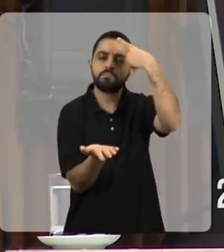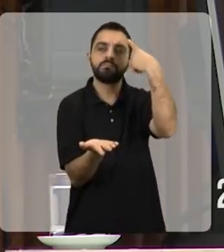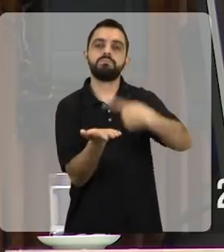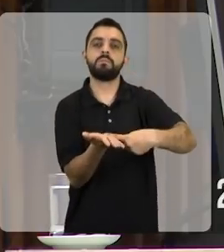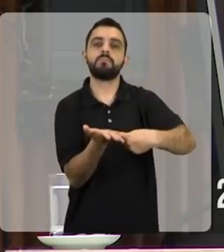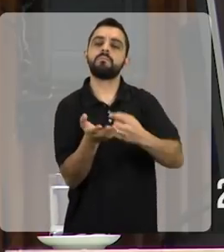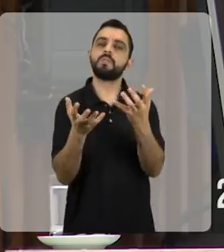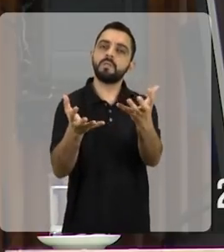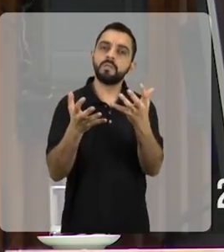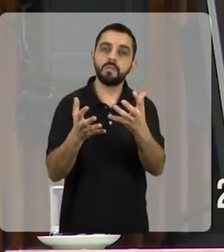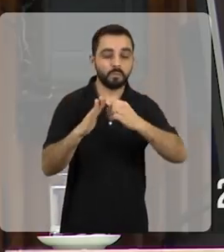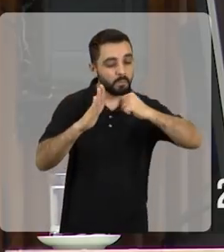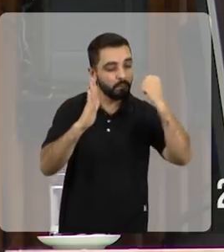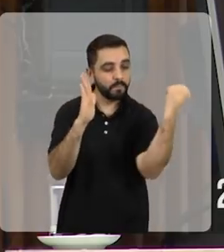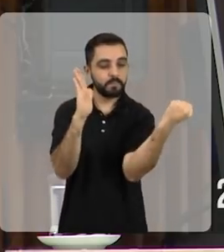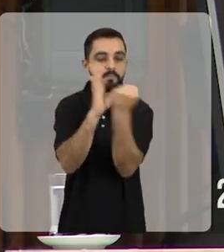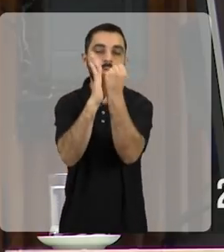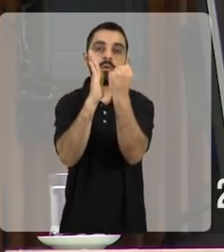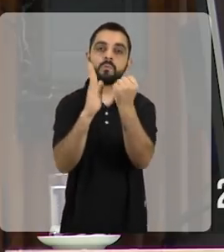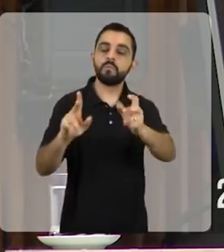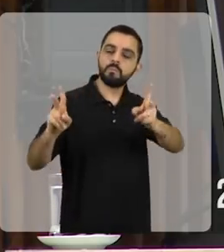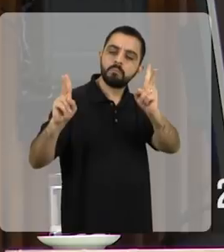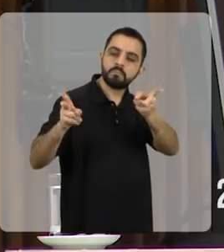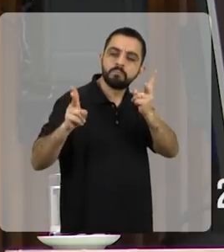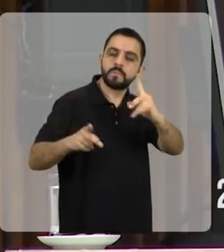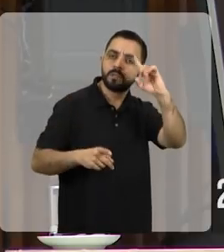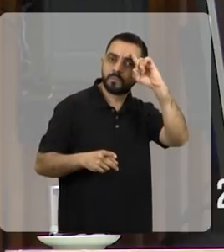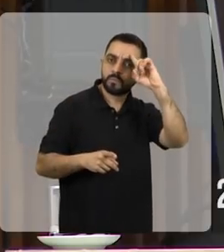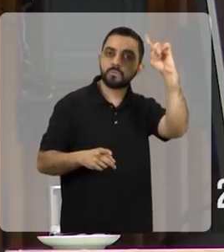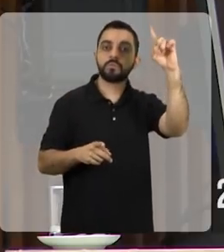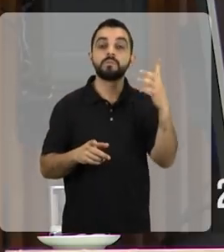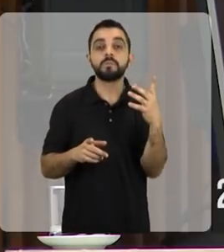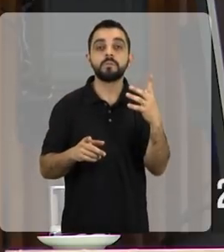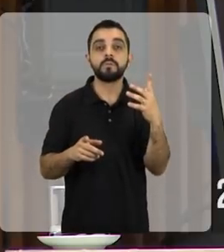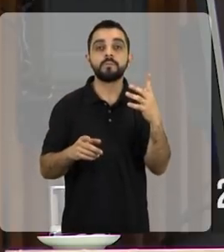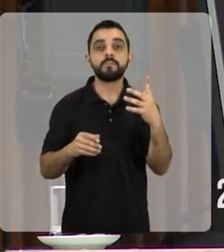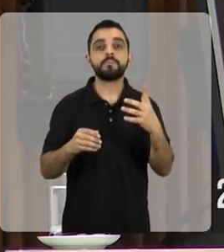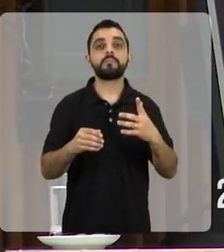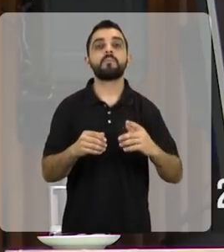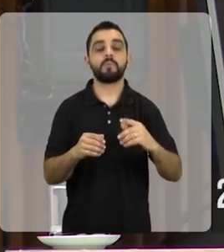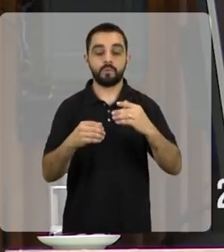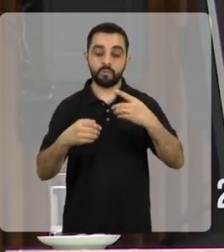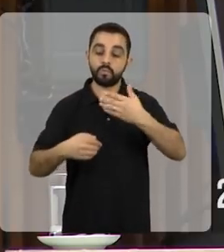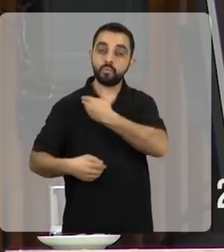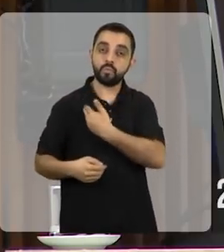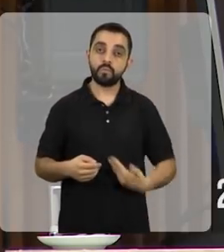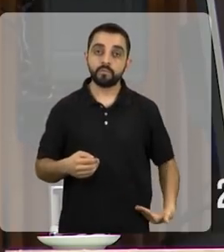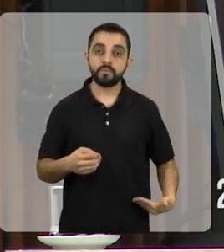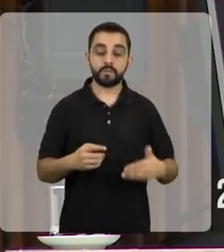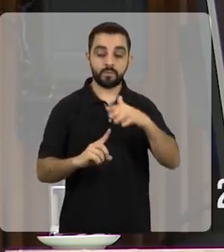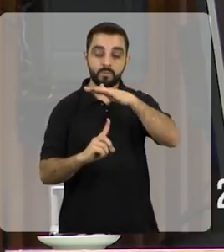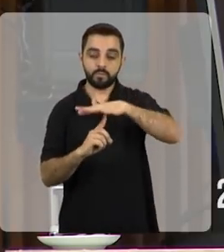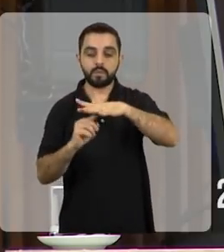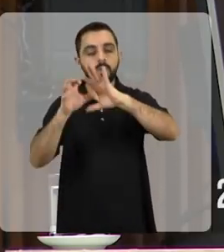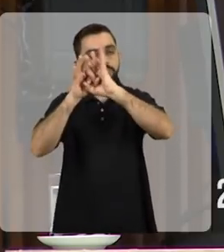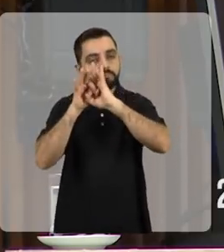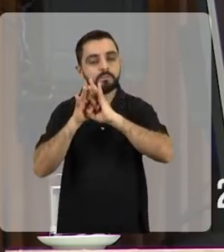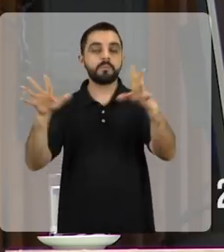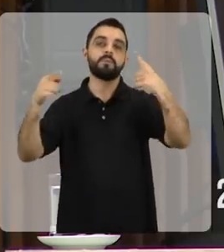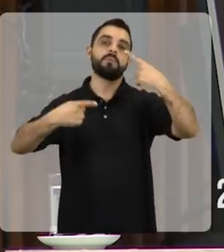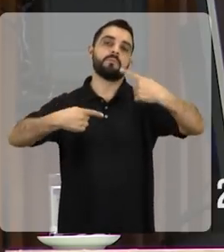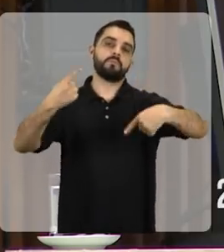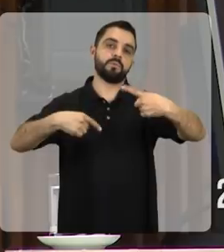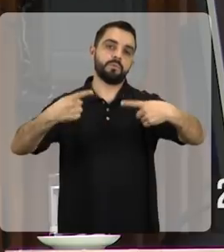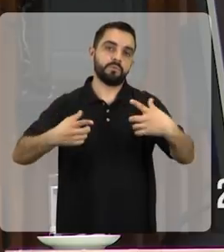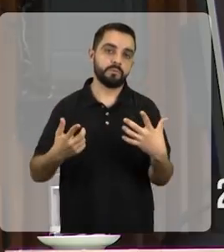que o marco inicial dessa instituição coincidisse com a data de emancipação política do nosso estado